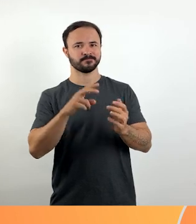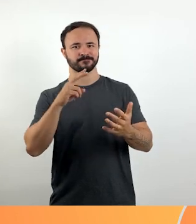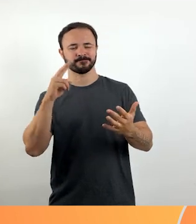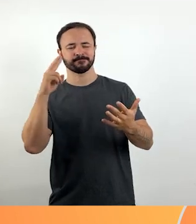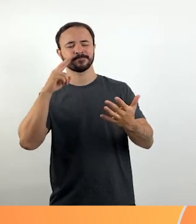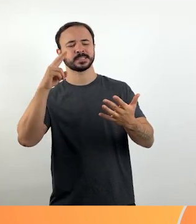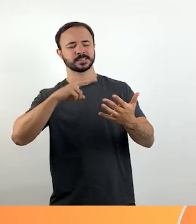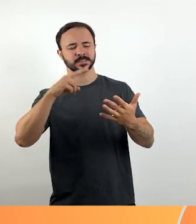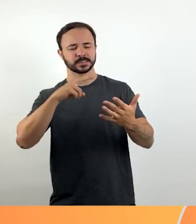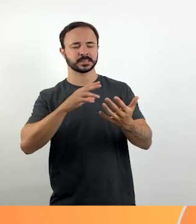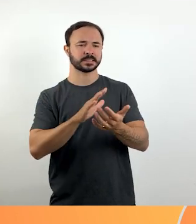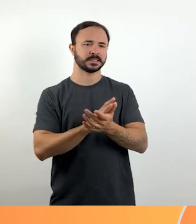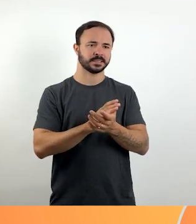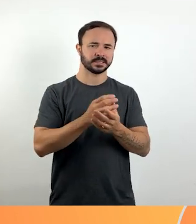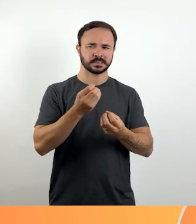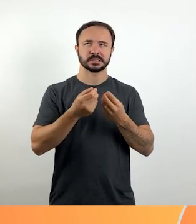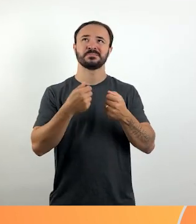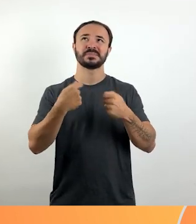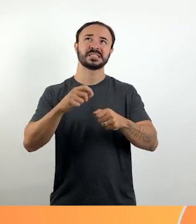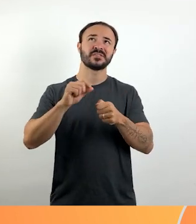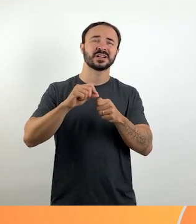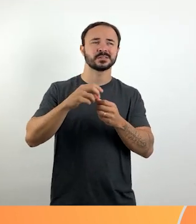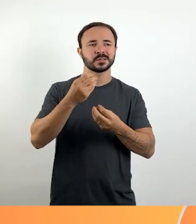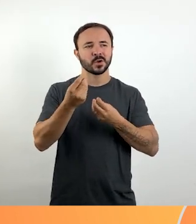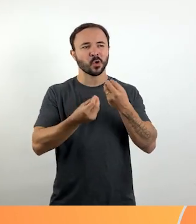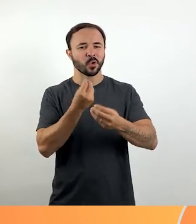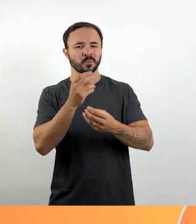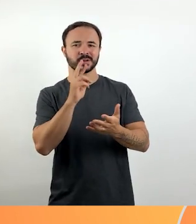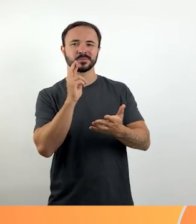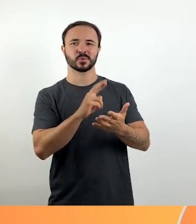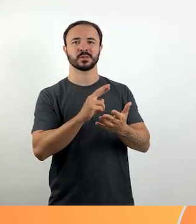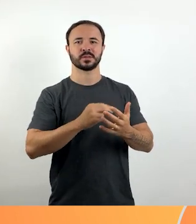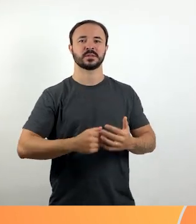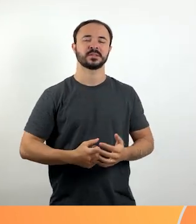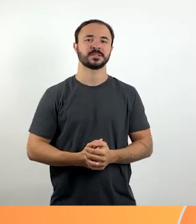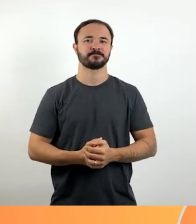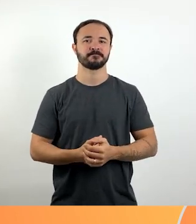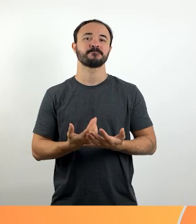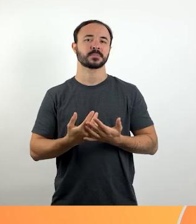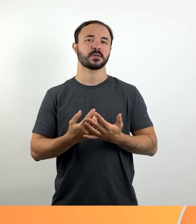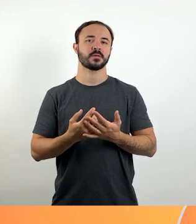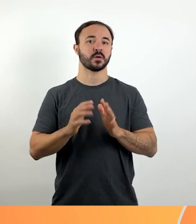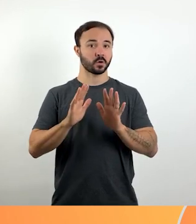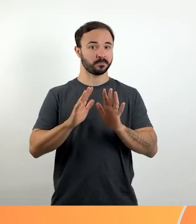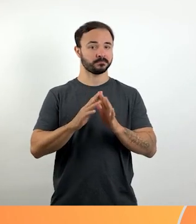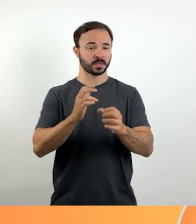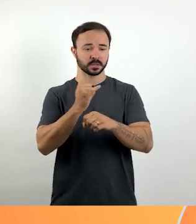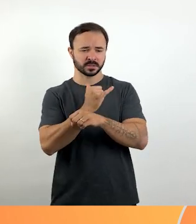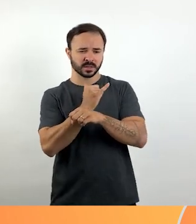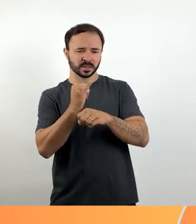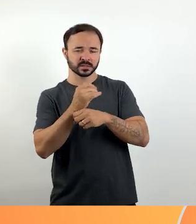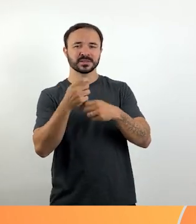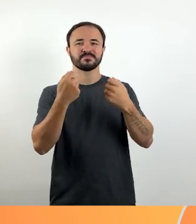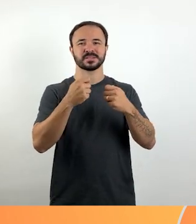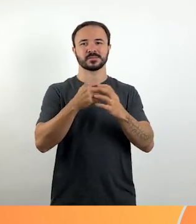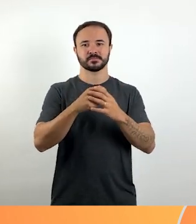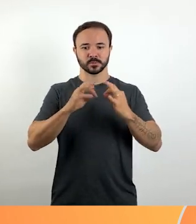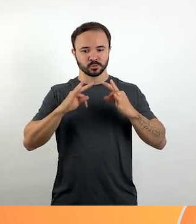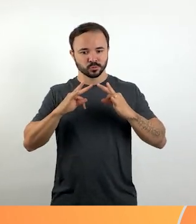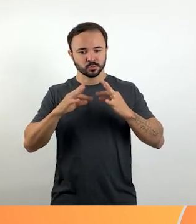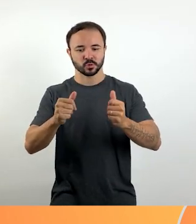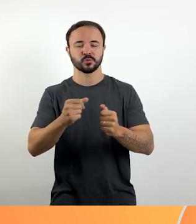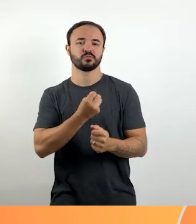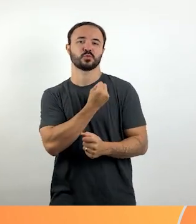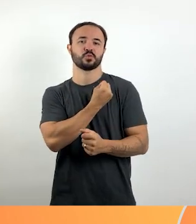perguntando assim, o que é que eu tenho que fazer aqui? A ideia é o quê? Você vai pegar todos os números que são de 3